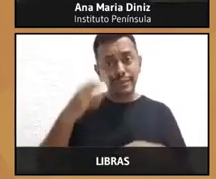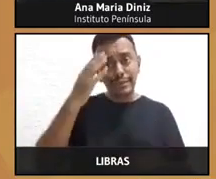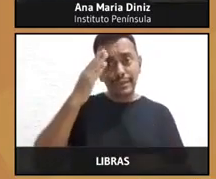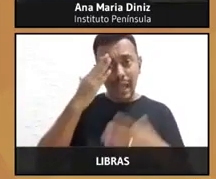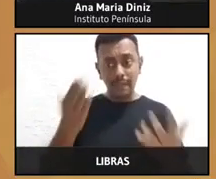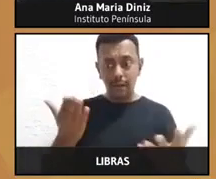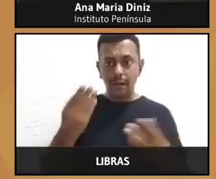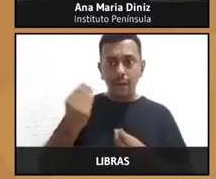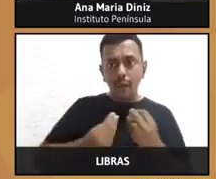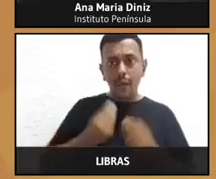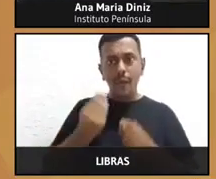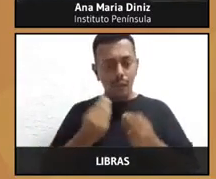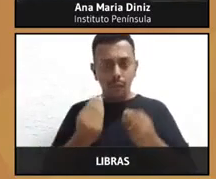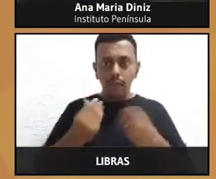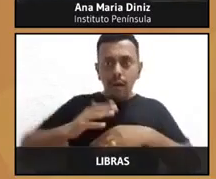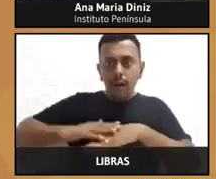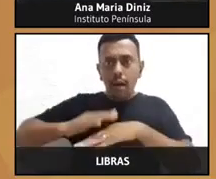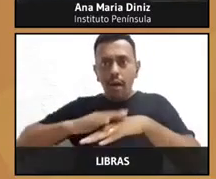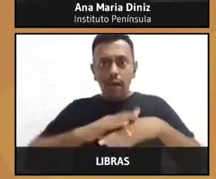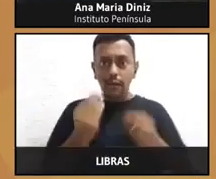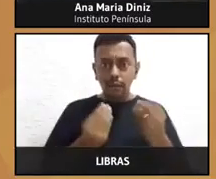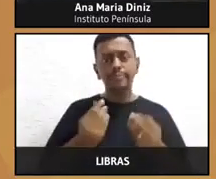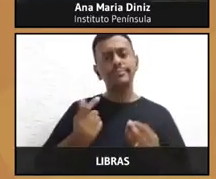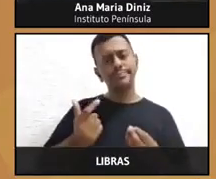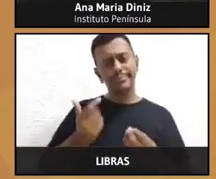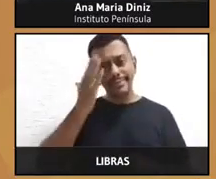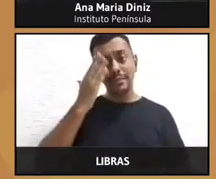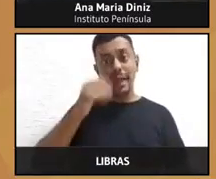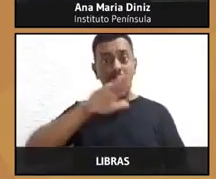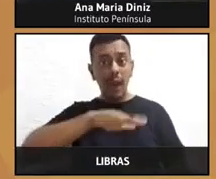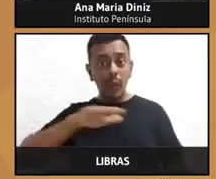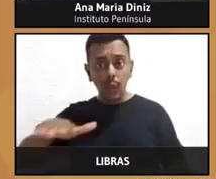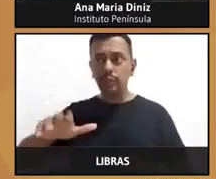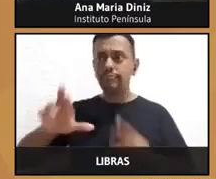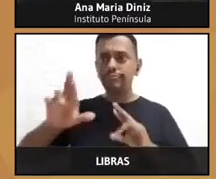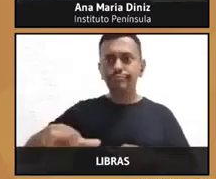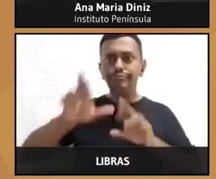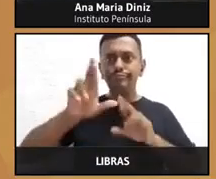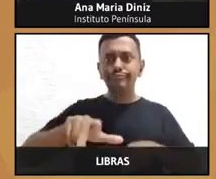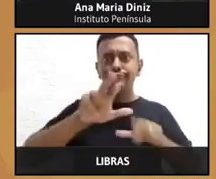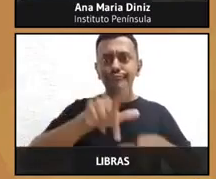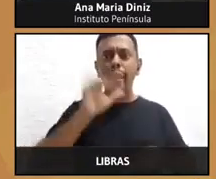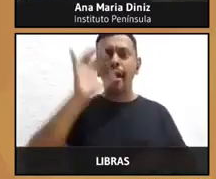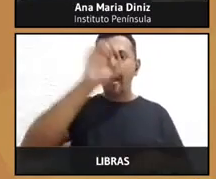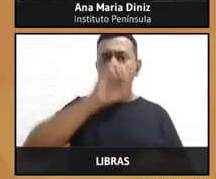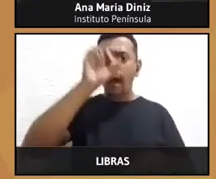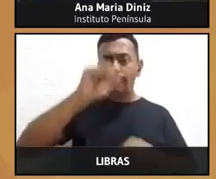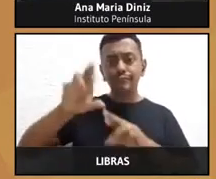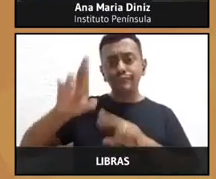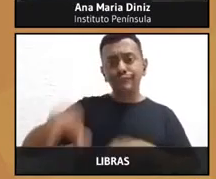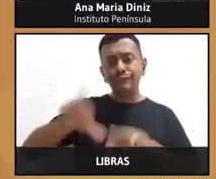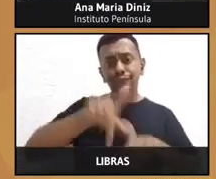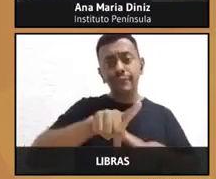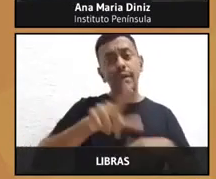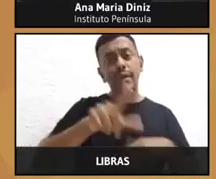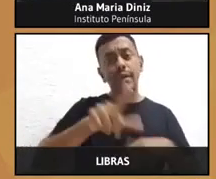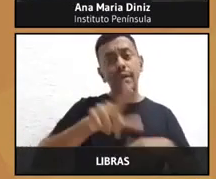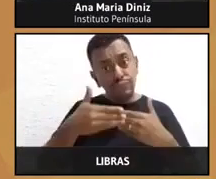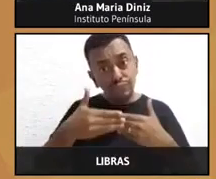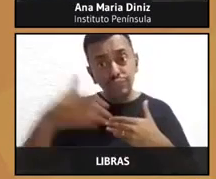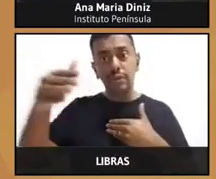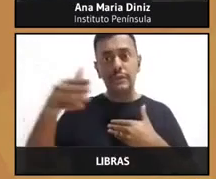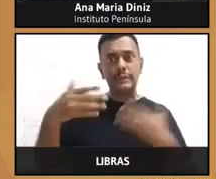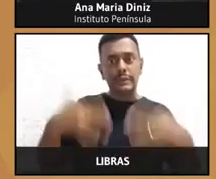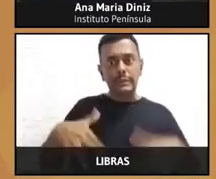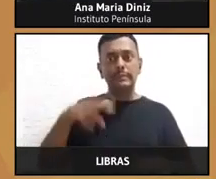os alunos têm diferentes maneiras de aprender. Acho que será um grande teste para os professores